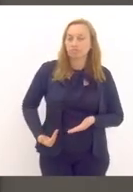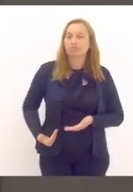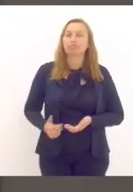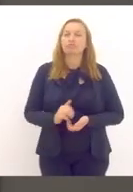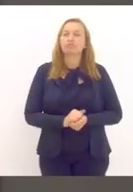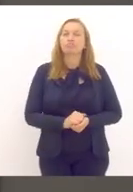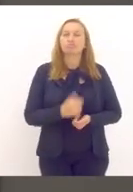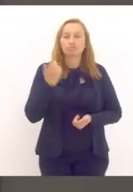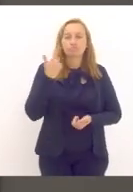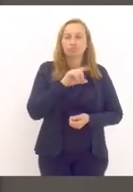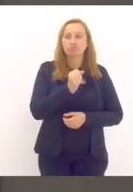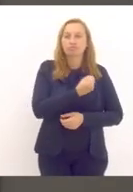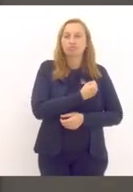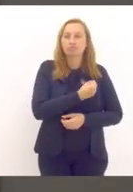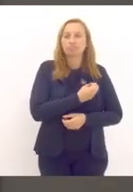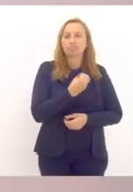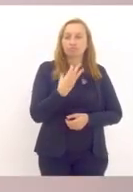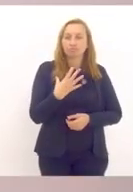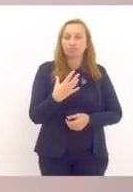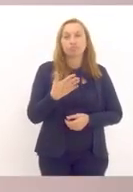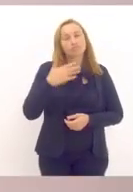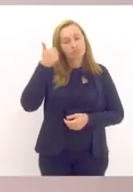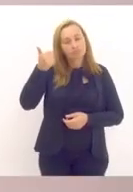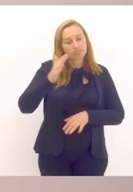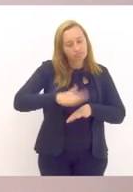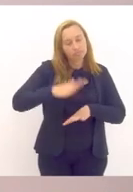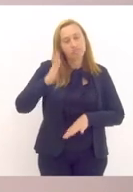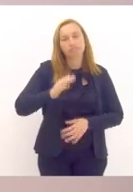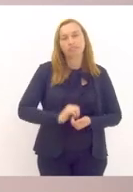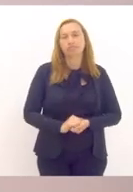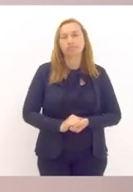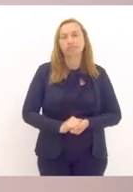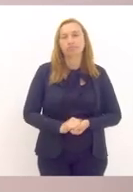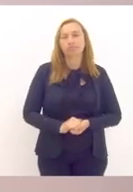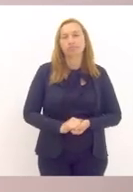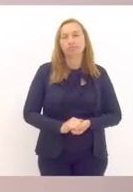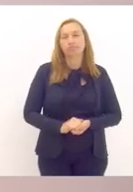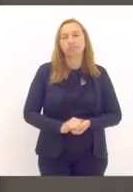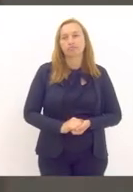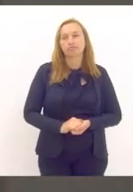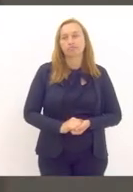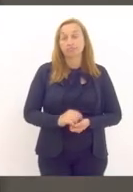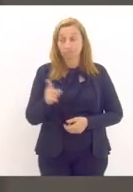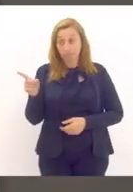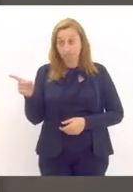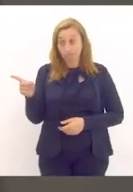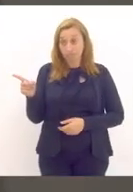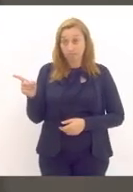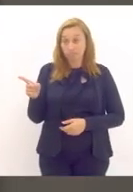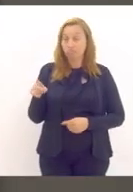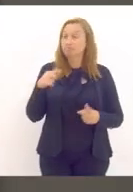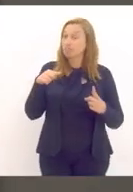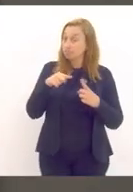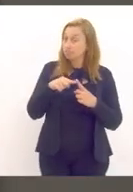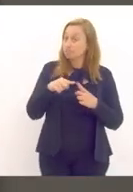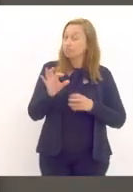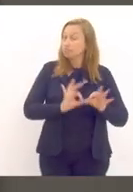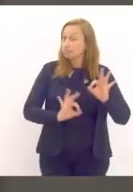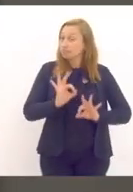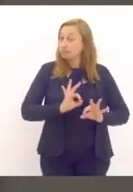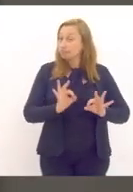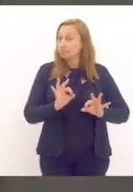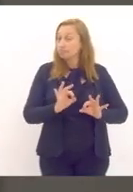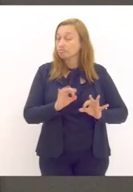nesse número. Ainda vamos melhorar ele um pouquinho mais. E essa é, diga-se de passagem, isso aqui é um dos objetivos do plano de recuperação